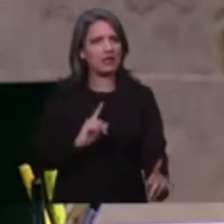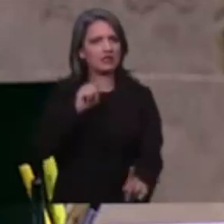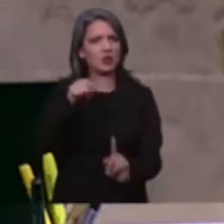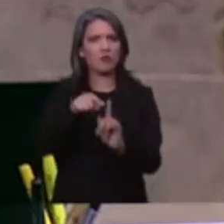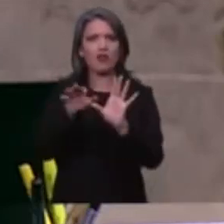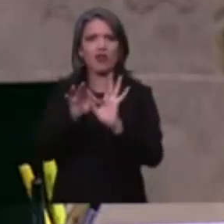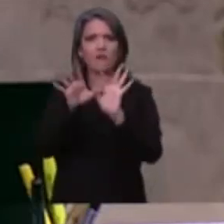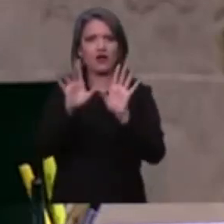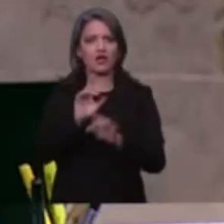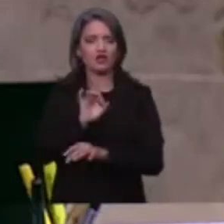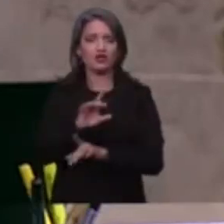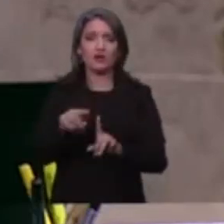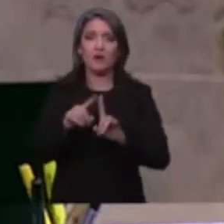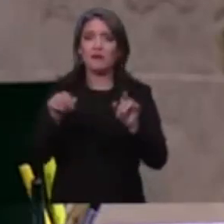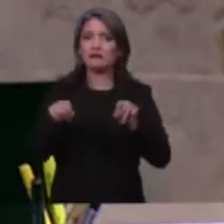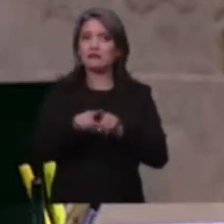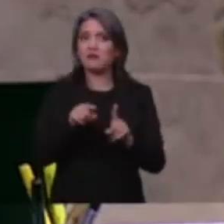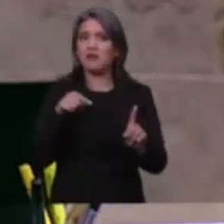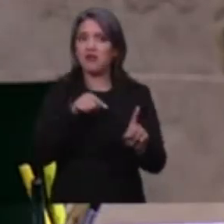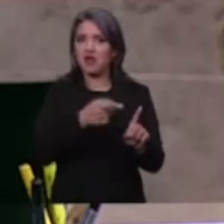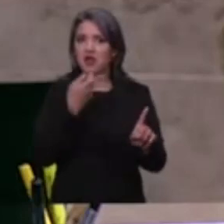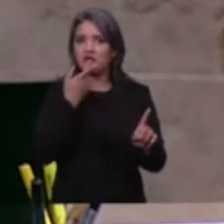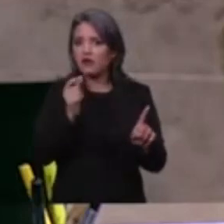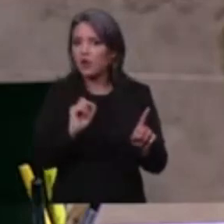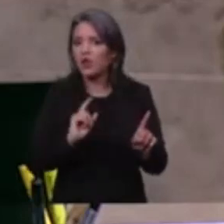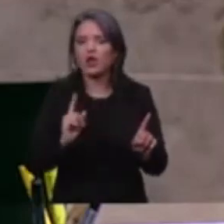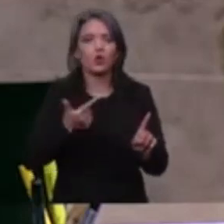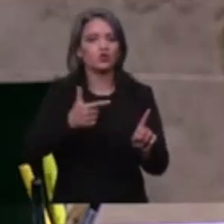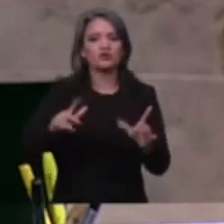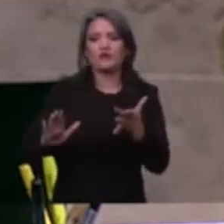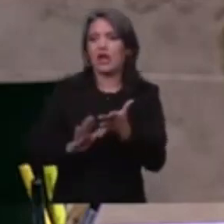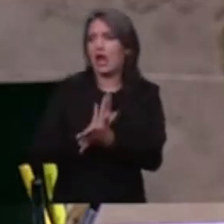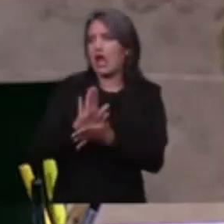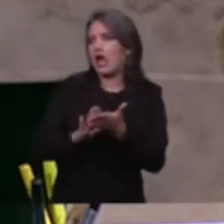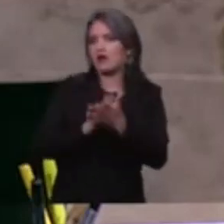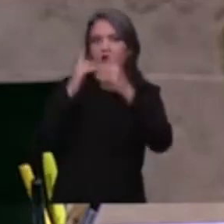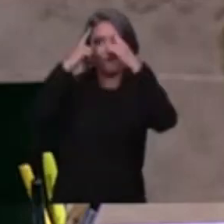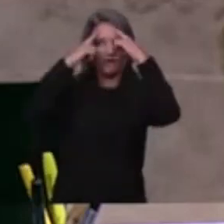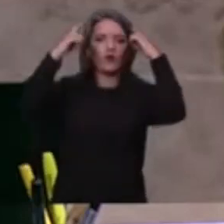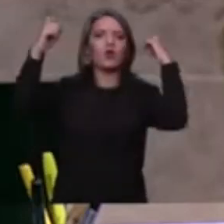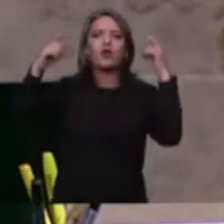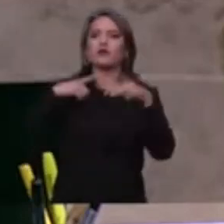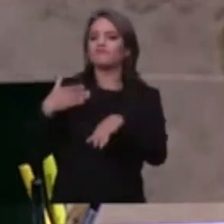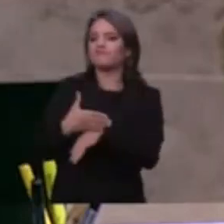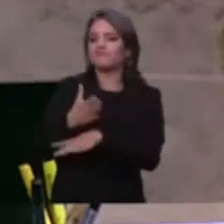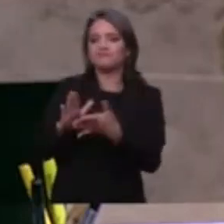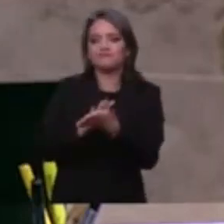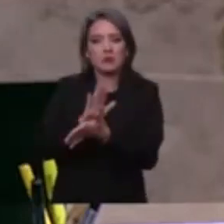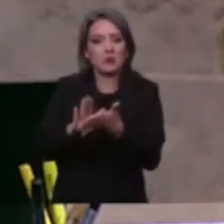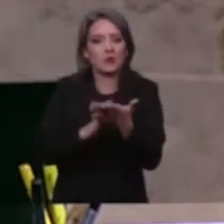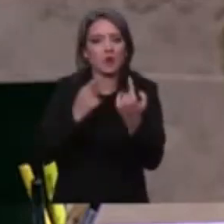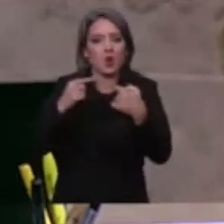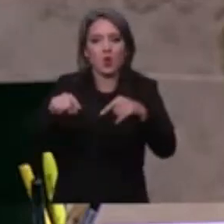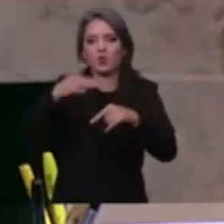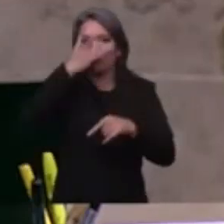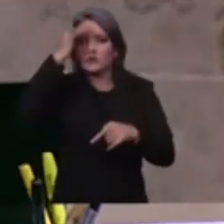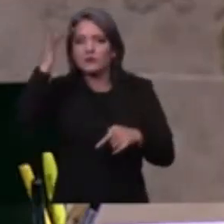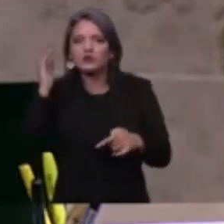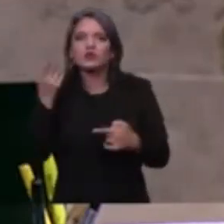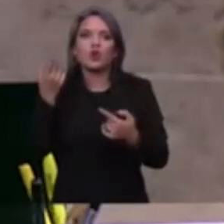como que não concorreu para qualquer ato de natureza violenta em face de agentes ou patrimônio público da